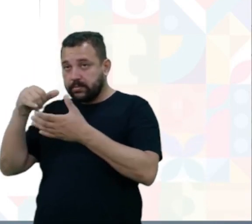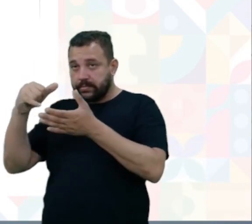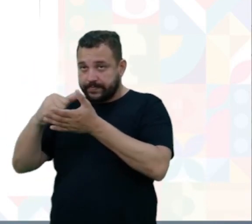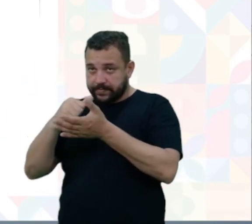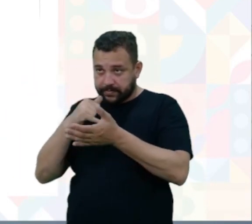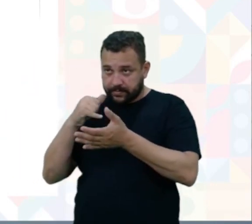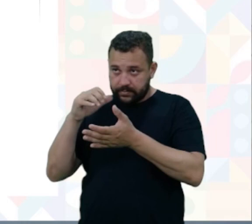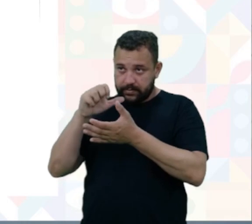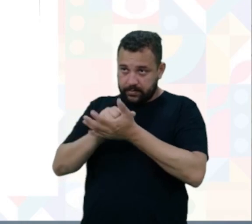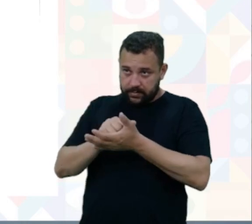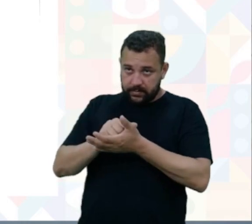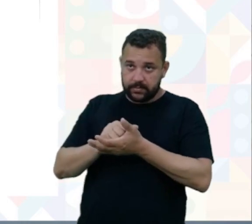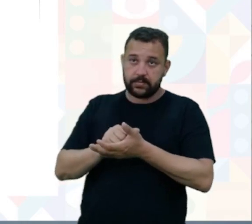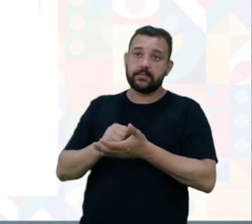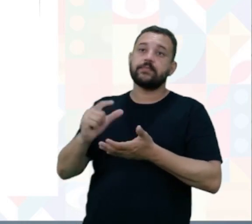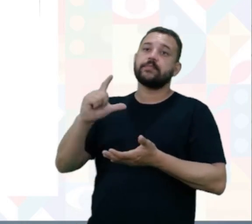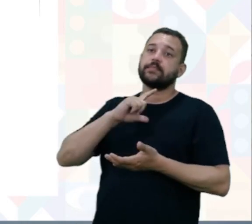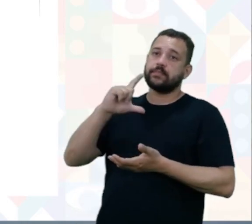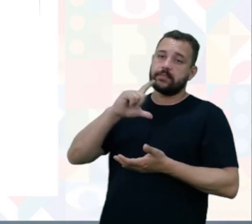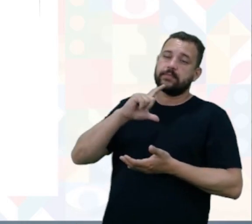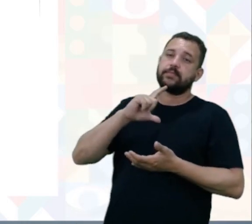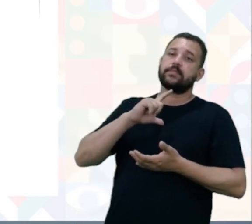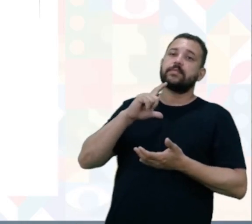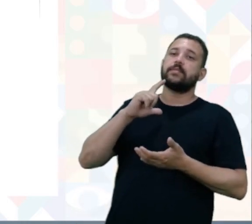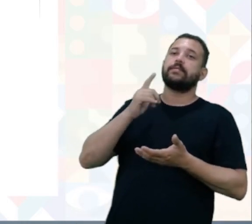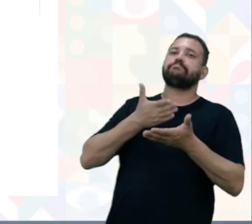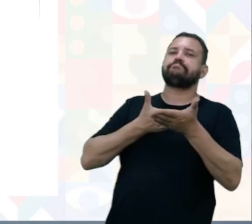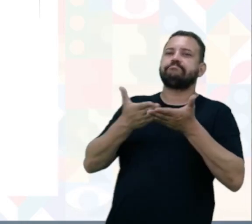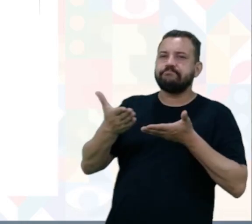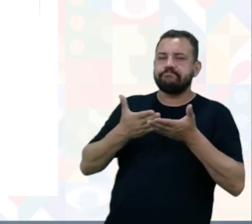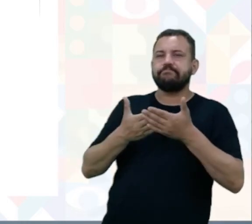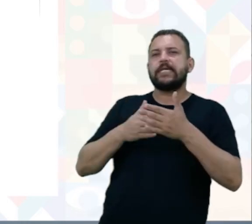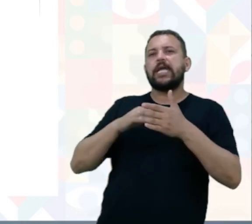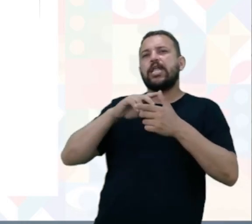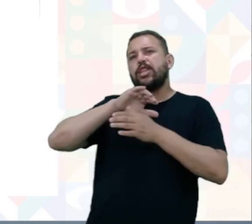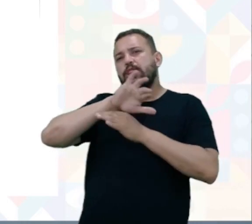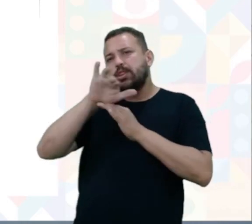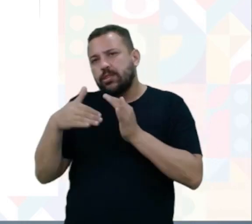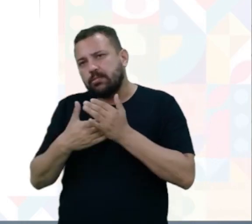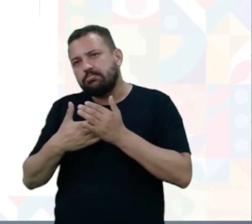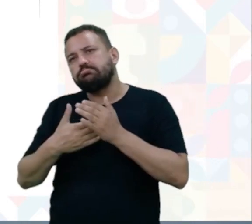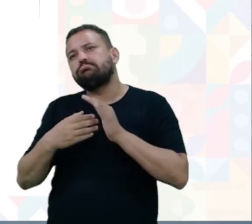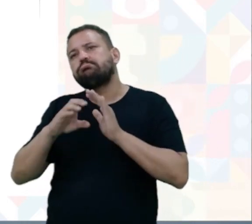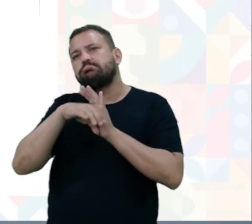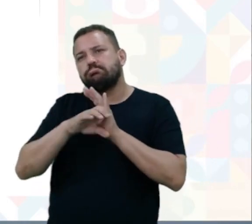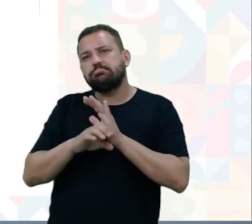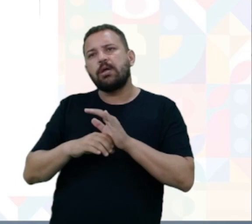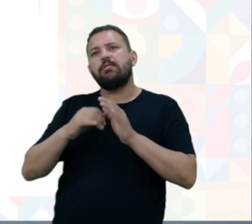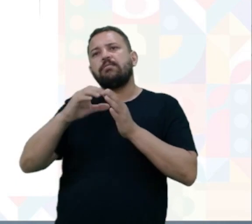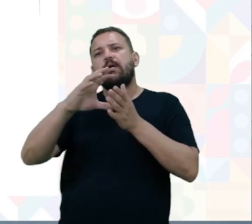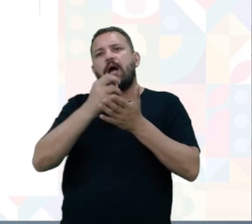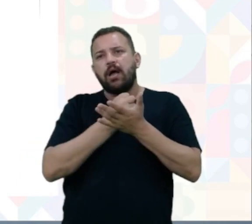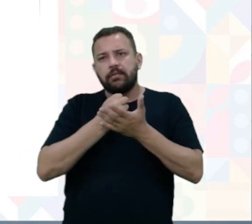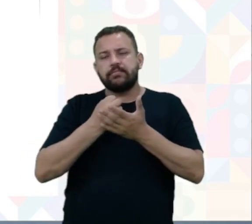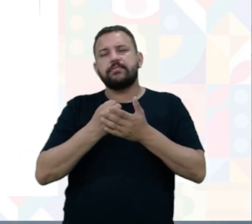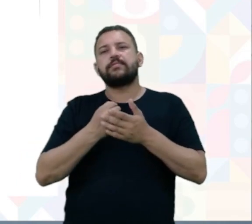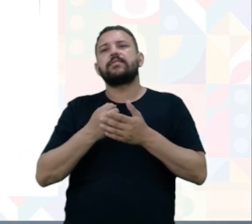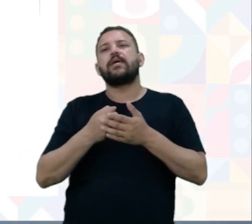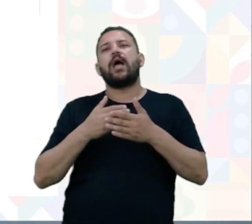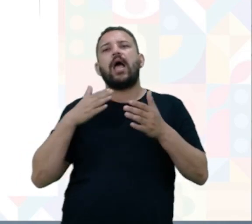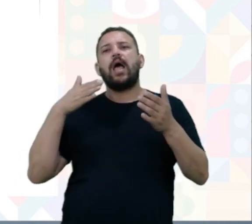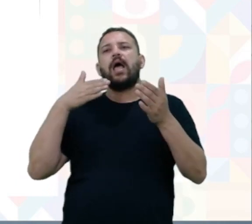ou que atenderem a todas as condições exigidas pelo cadastramento até